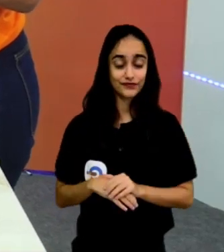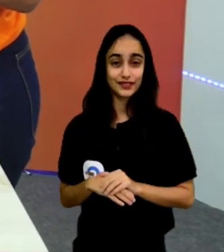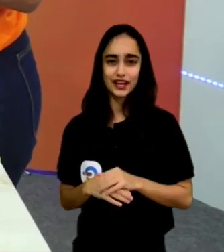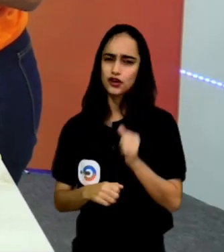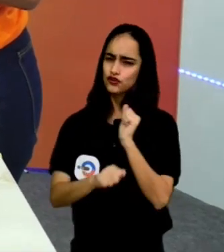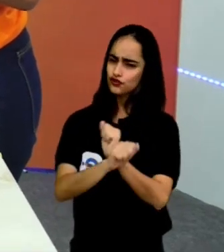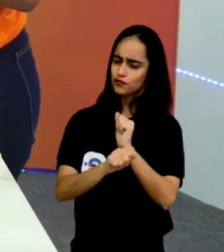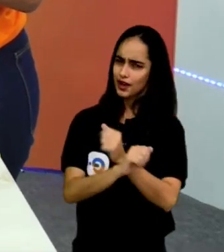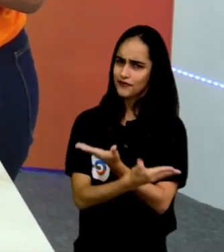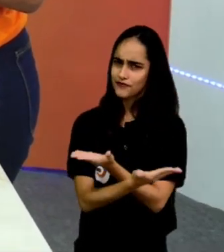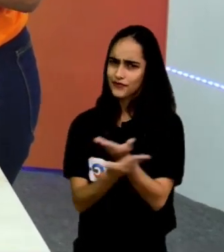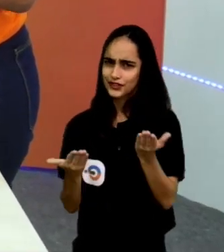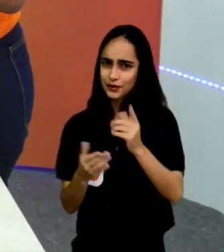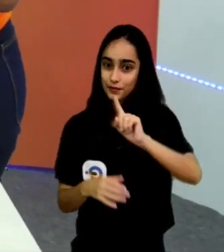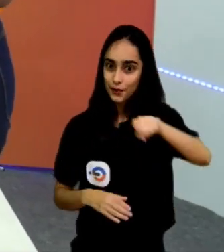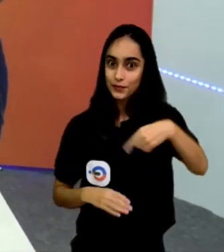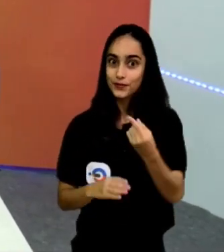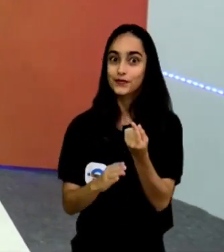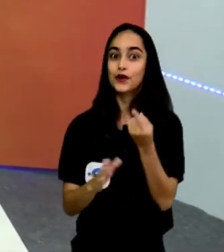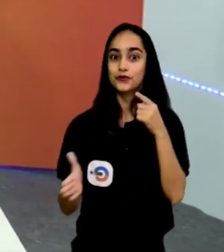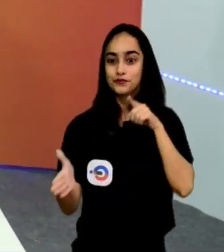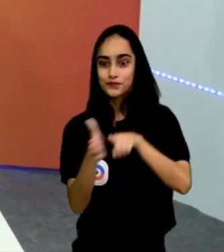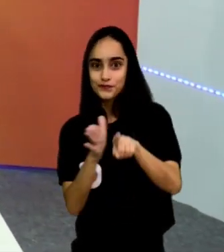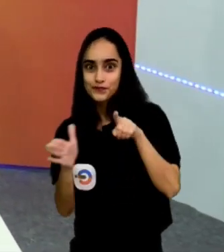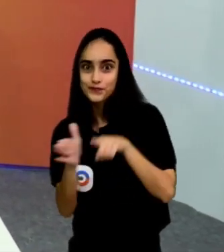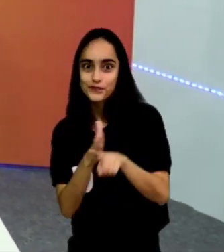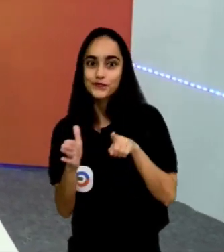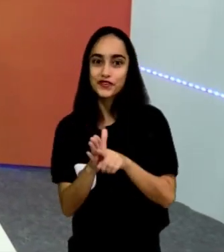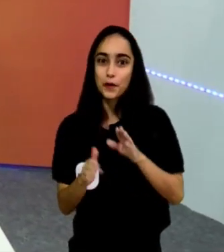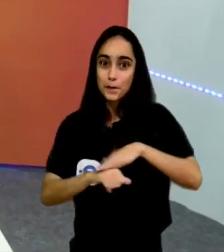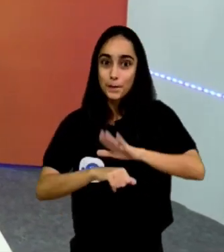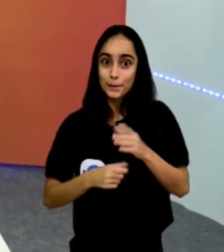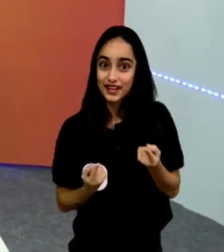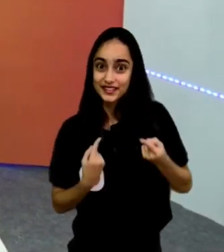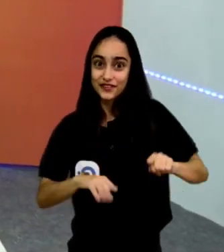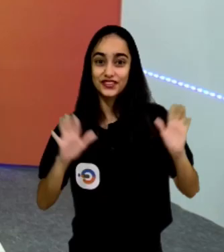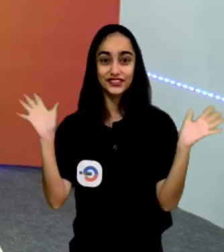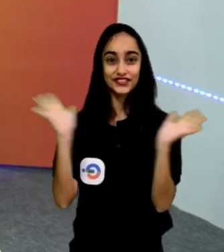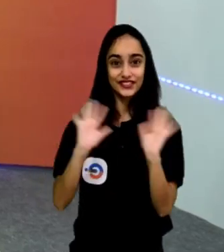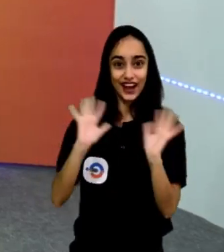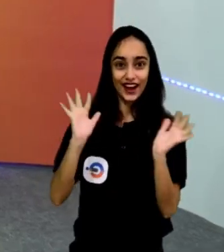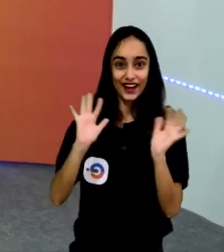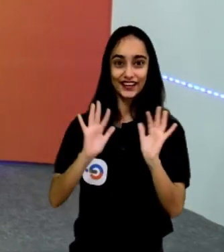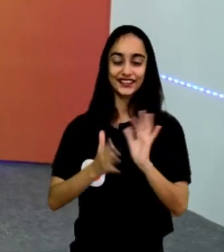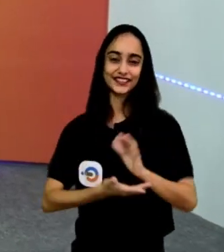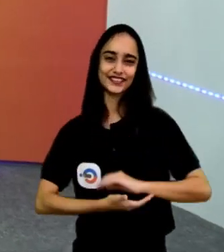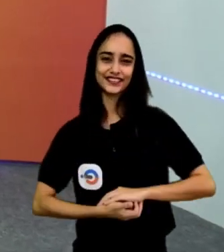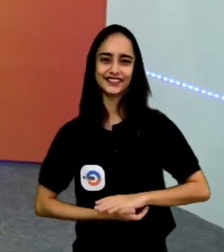aguardando para um próximo quiz, novos desafios. Tchau! É isso aí.